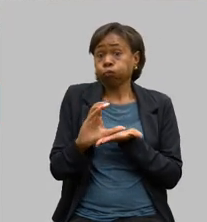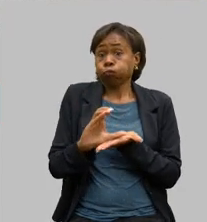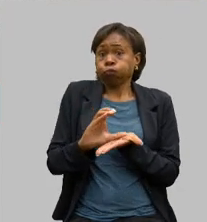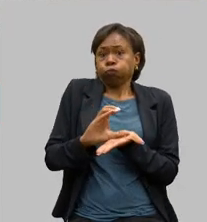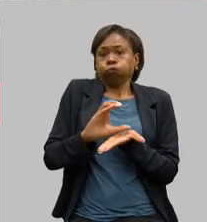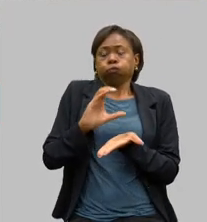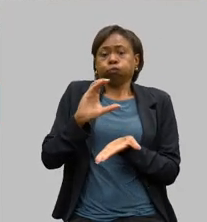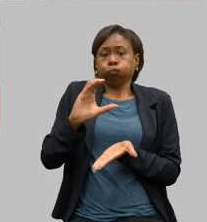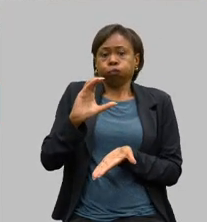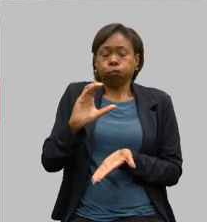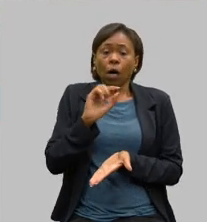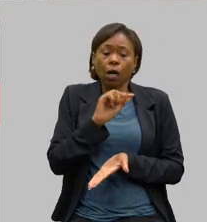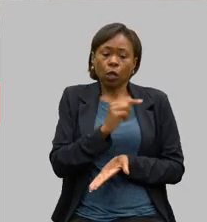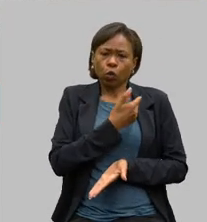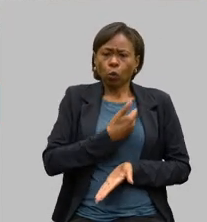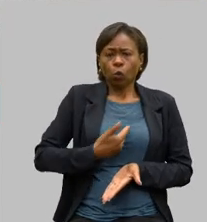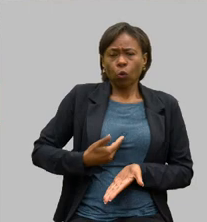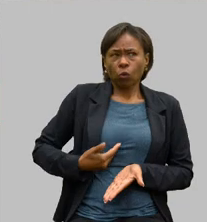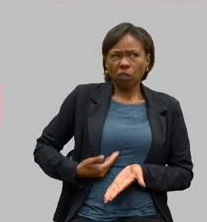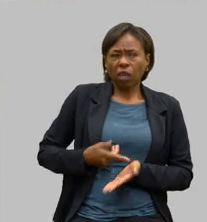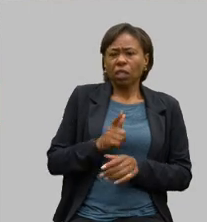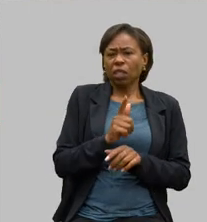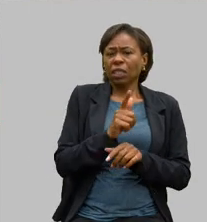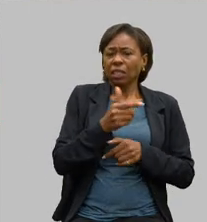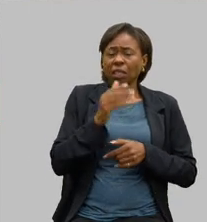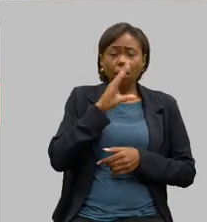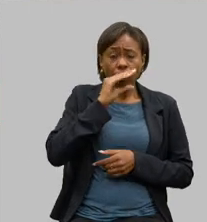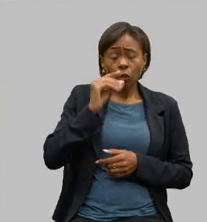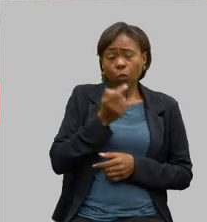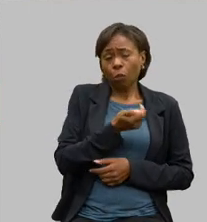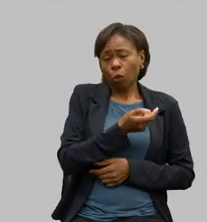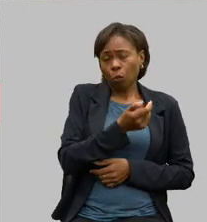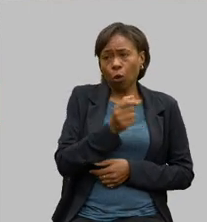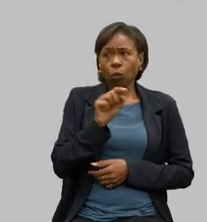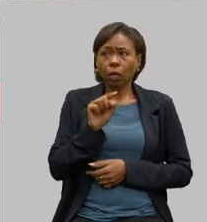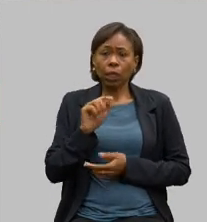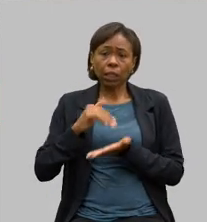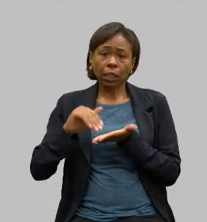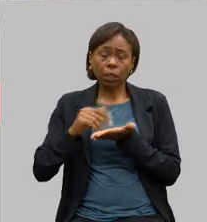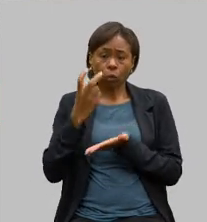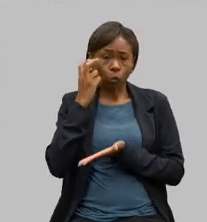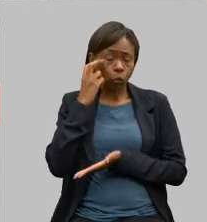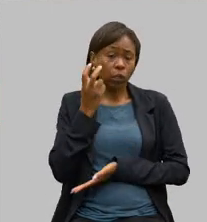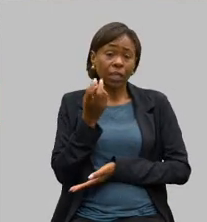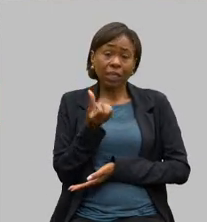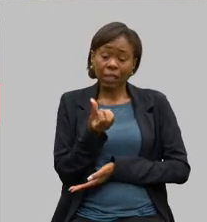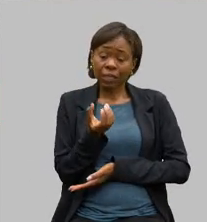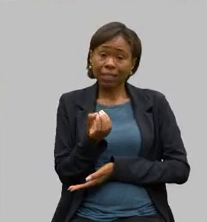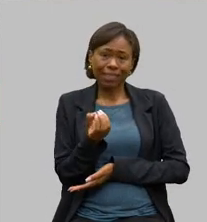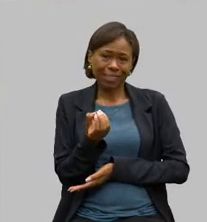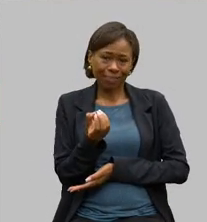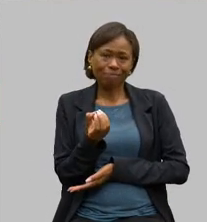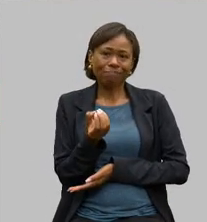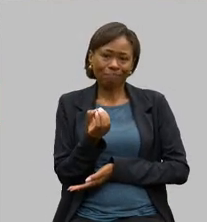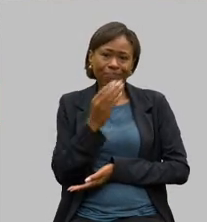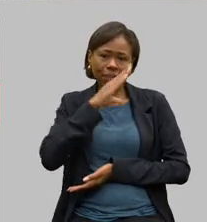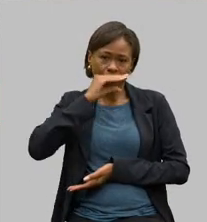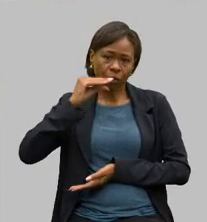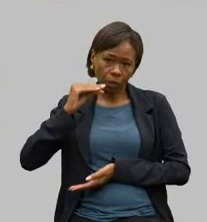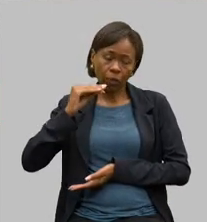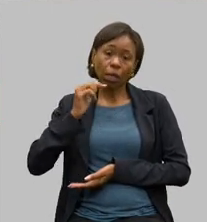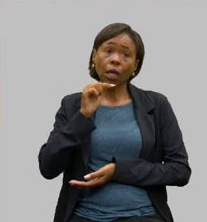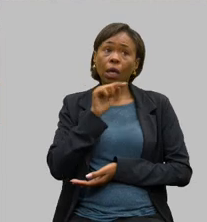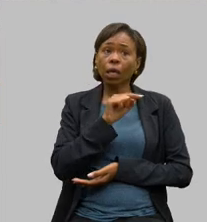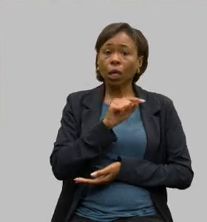nossa secretaria são muito poucos na Secretaria de Cultura nós temos 60 servidores eh e aí eu volto no descentra que agora